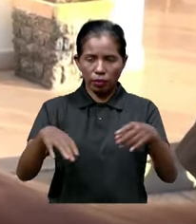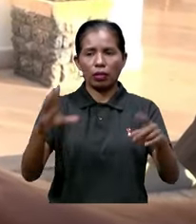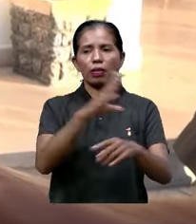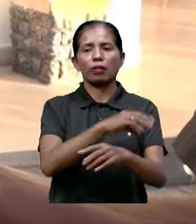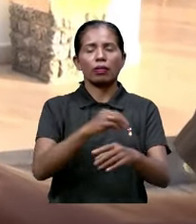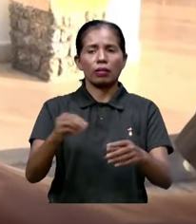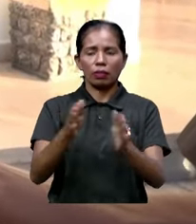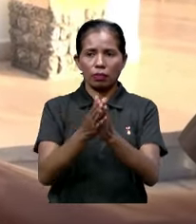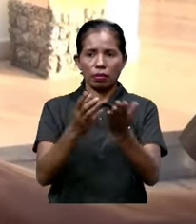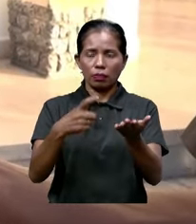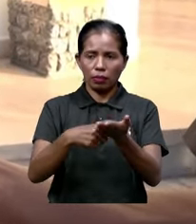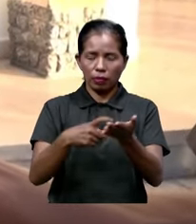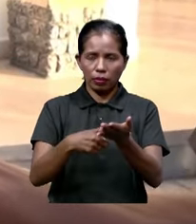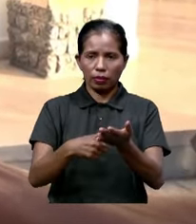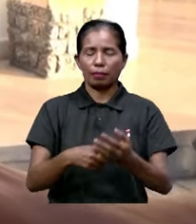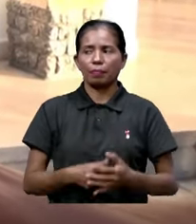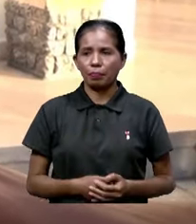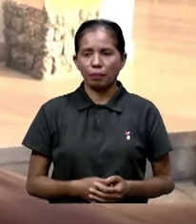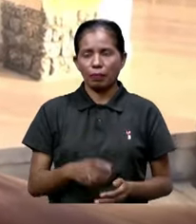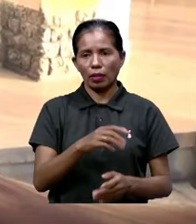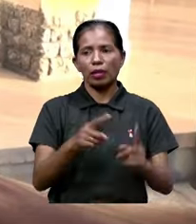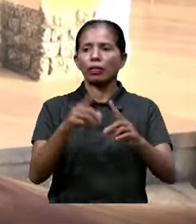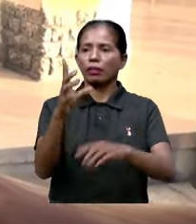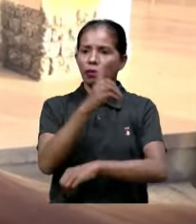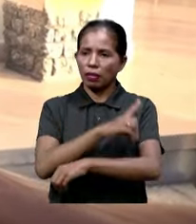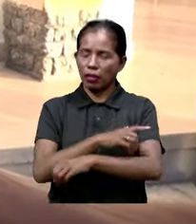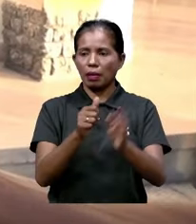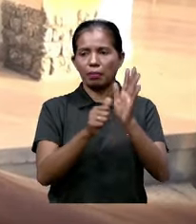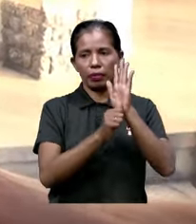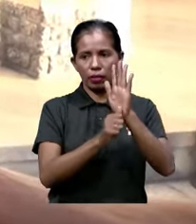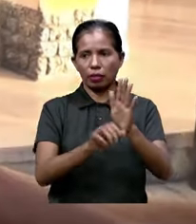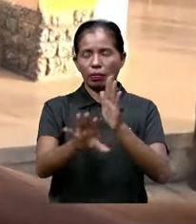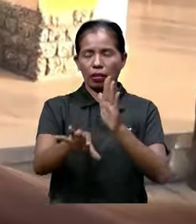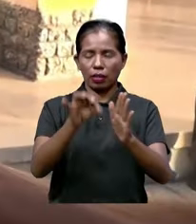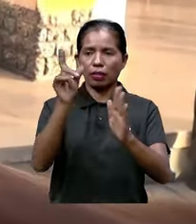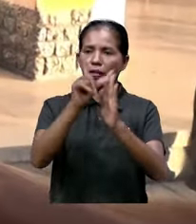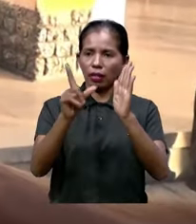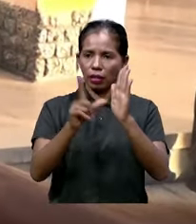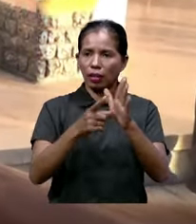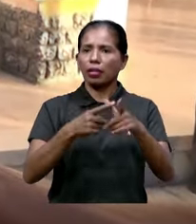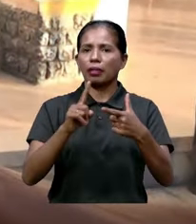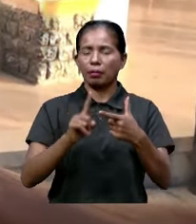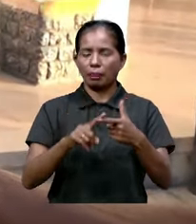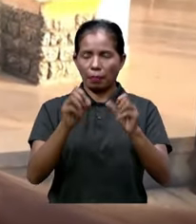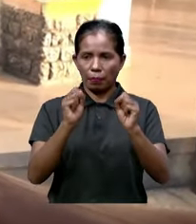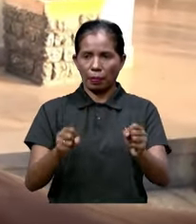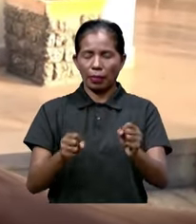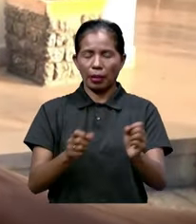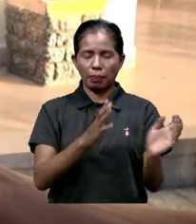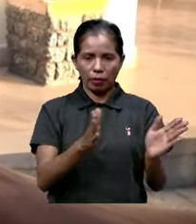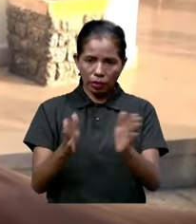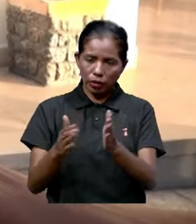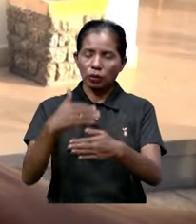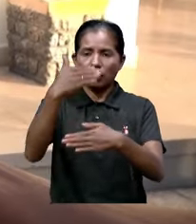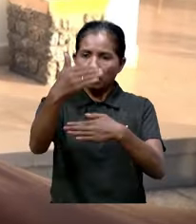para passaporte comum. Hoje me apresenta para a reta resolução, para depois para o processo de ir mais,